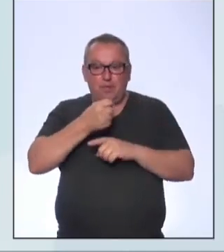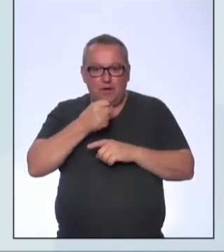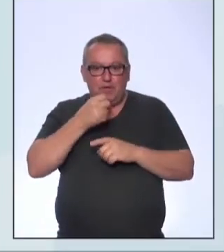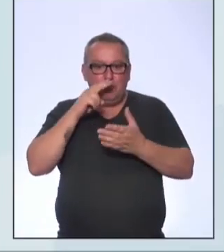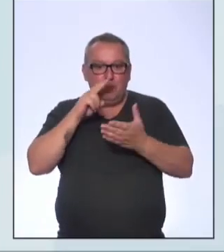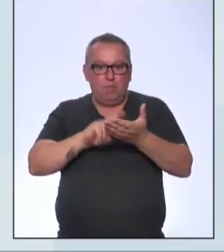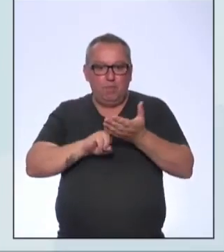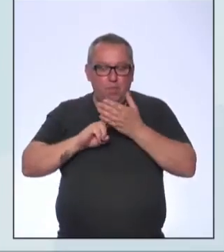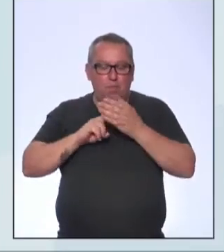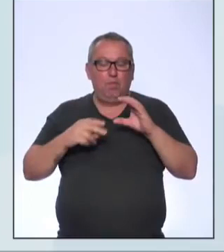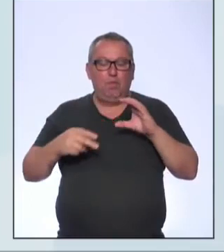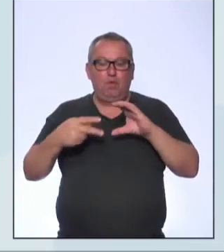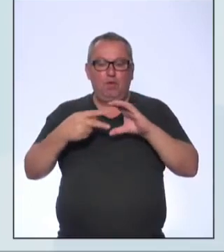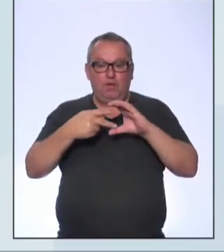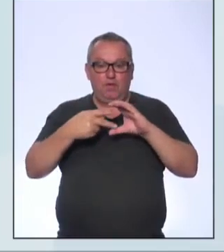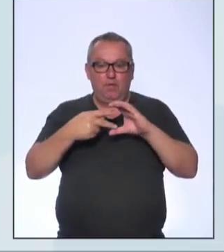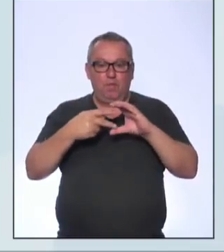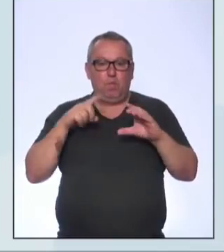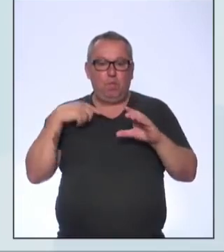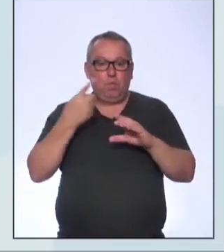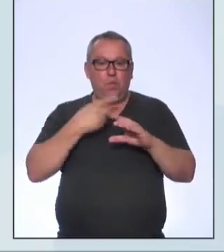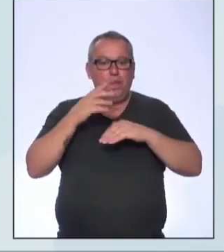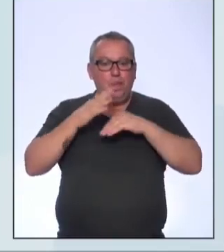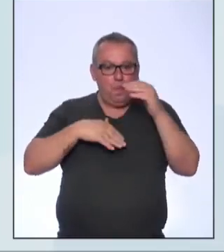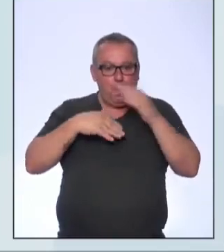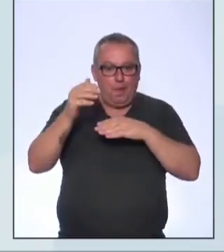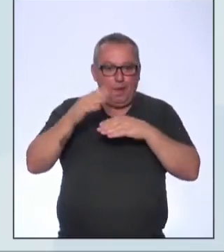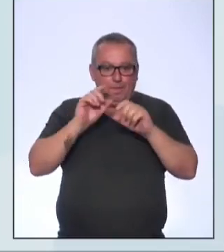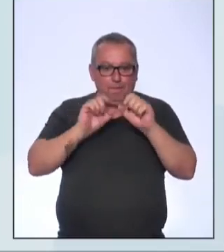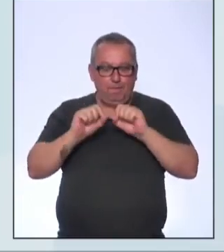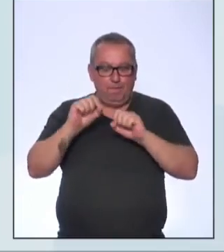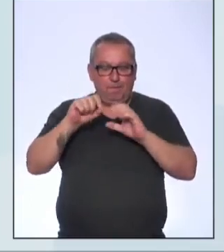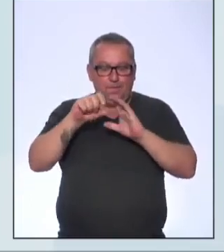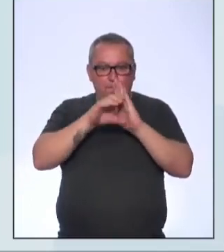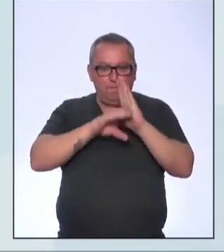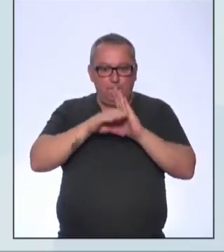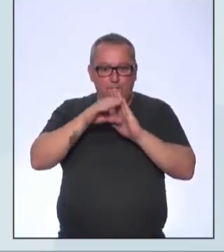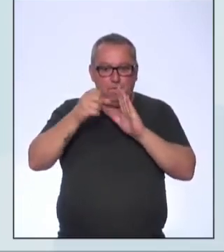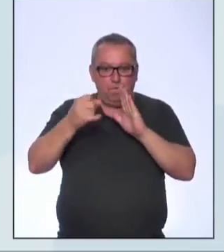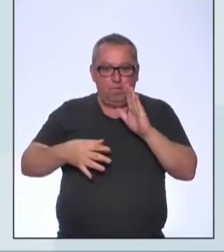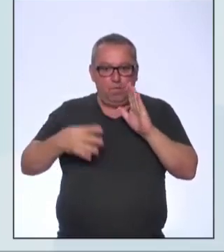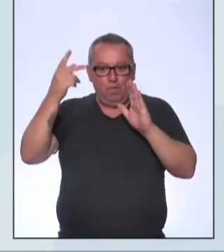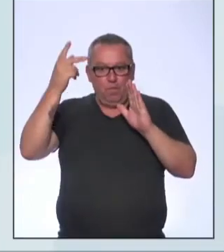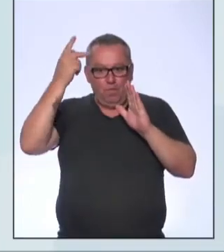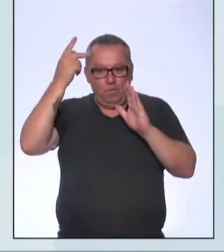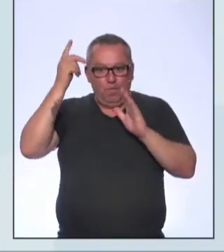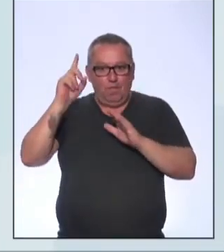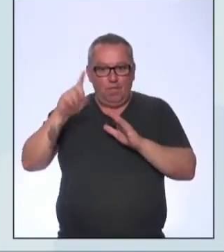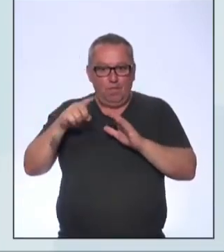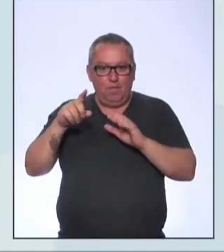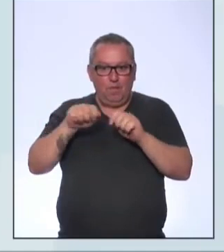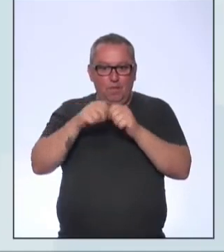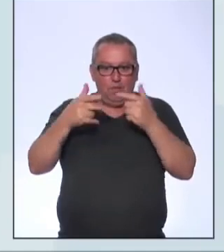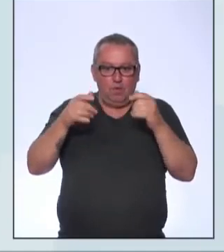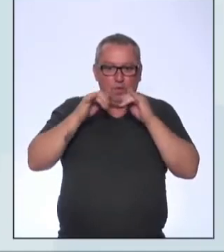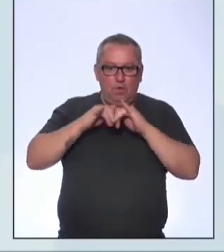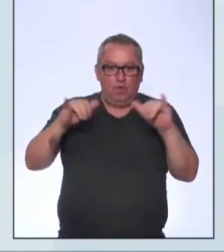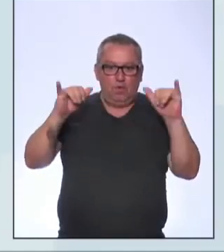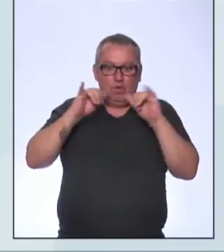de leitor e podcast. As habilidades do currículo do Estado de São Paulo que vamos mobilizar hoje são produzir